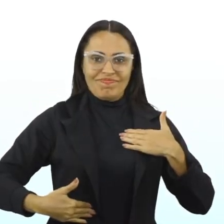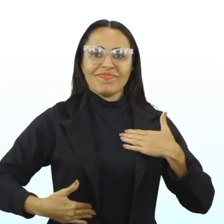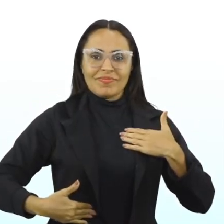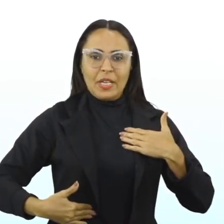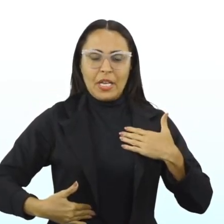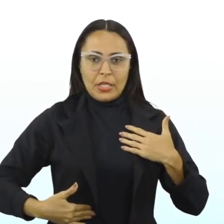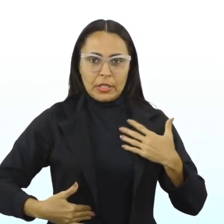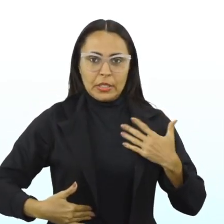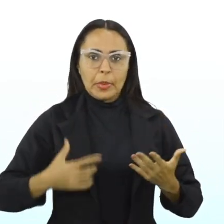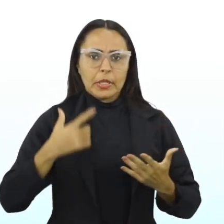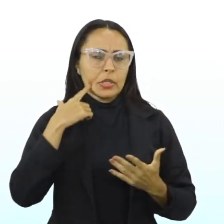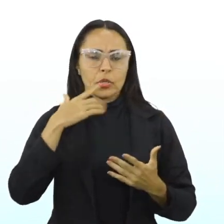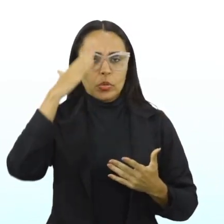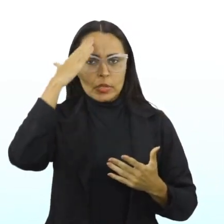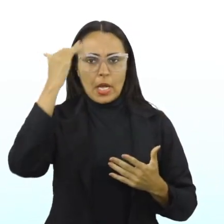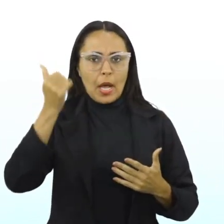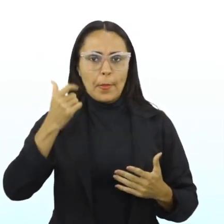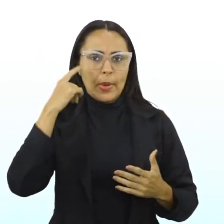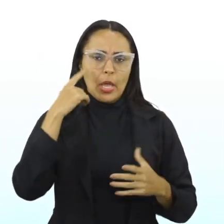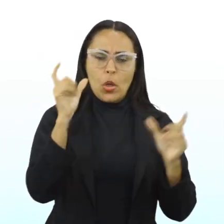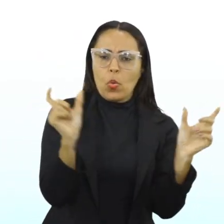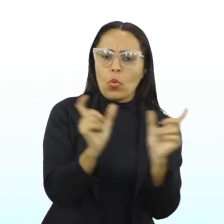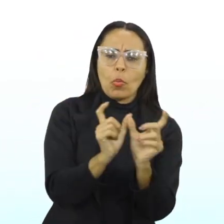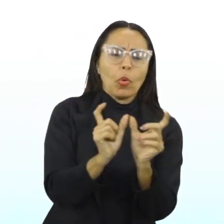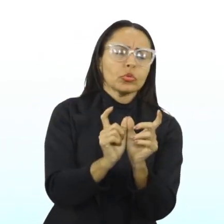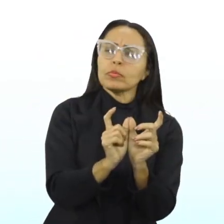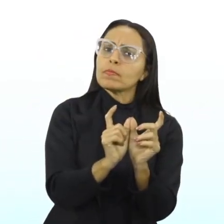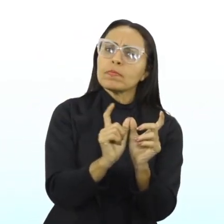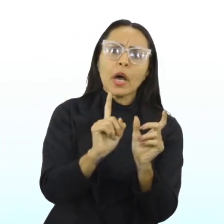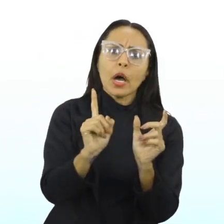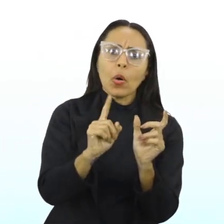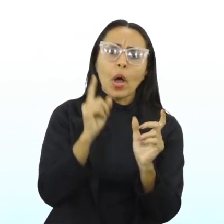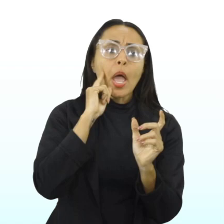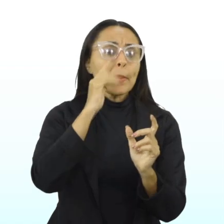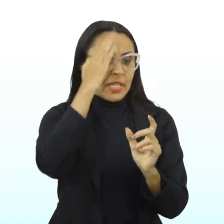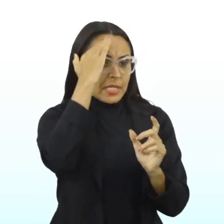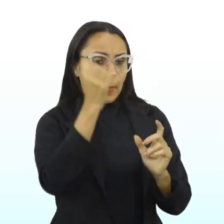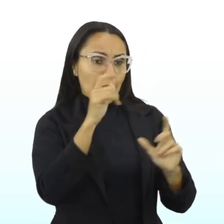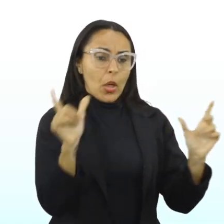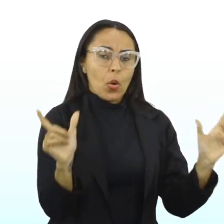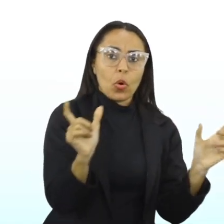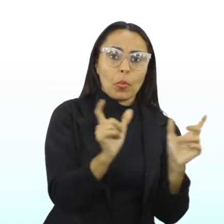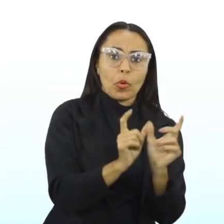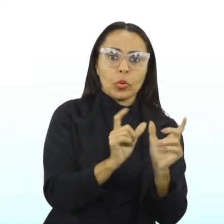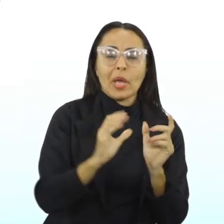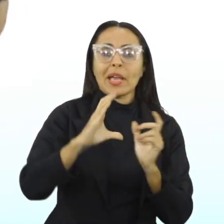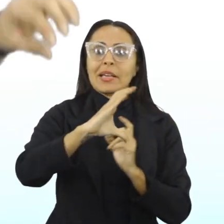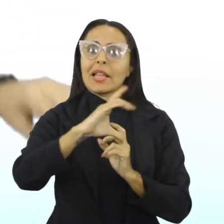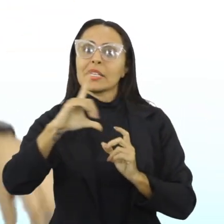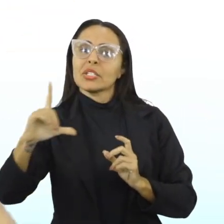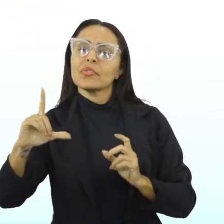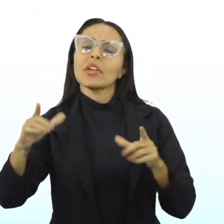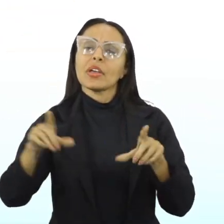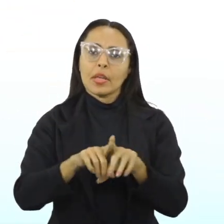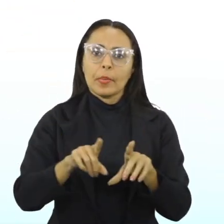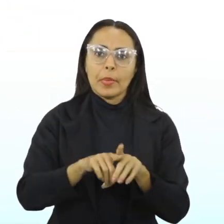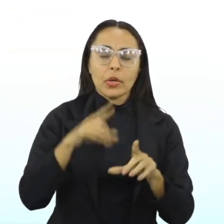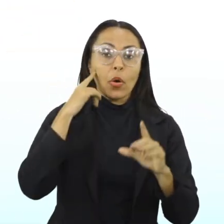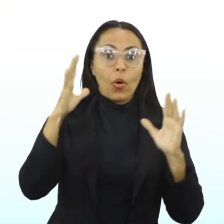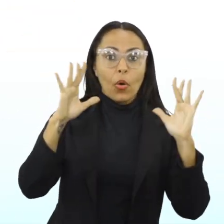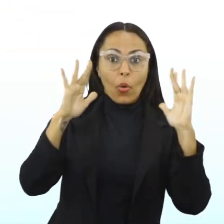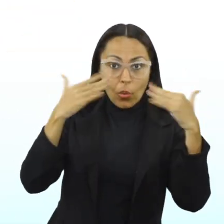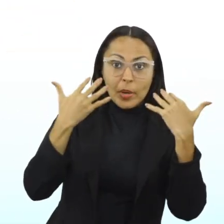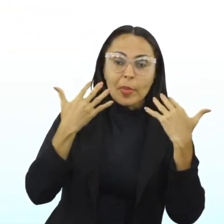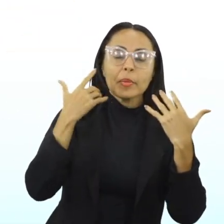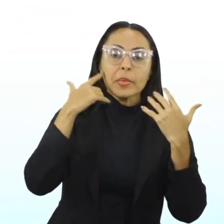olha, não é só saber o composto. Tem que saber o composto, saber classificar o composto, olha para mim, e